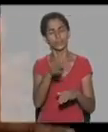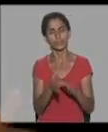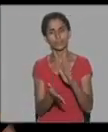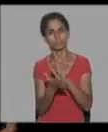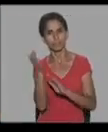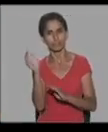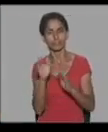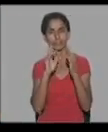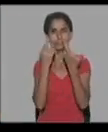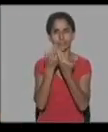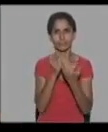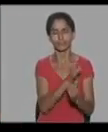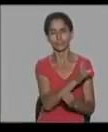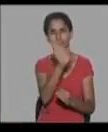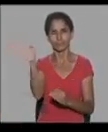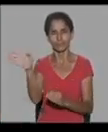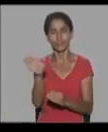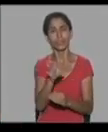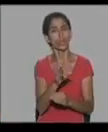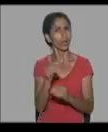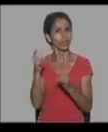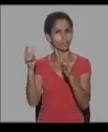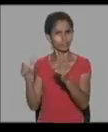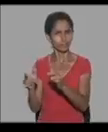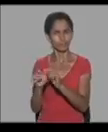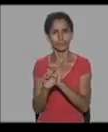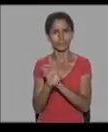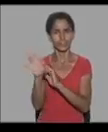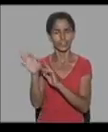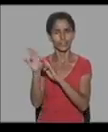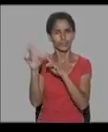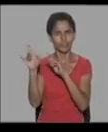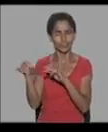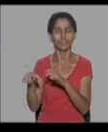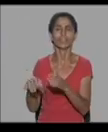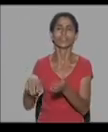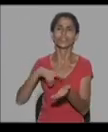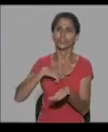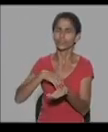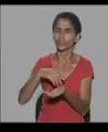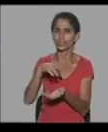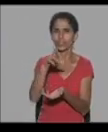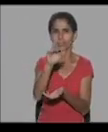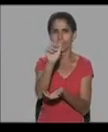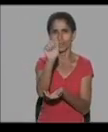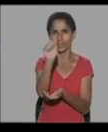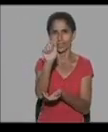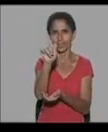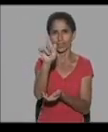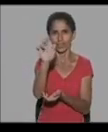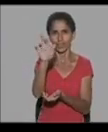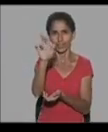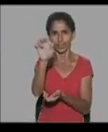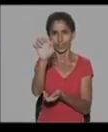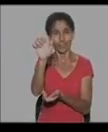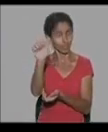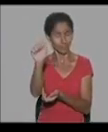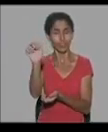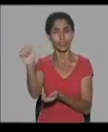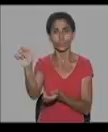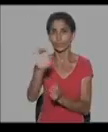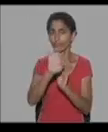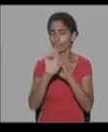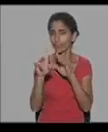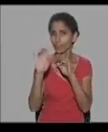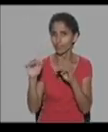dos nossos encontros, e ia para a Ribeira do Duque, que era o Já evento, caía no rolava samba até tarde, reggae. e o negócio ia direto até tarde.